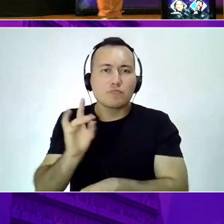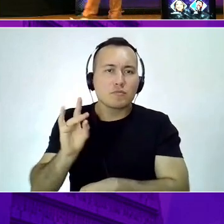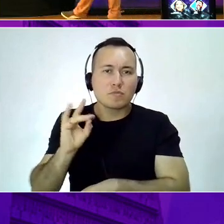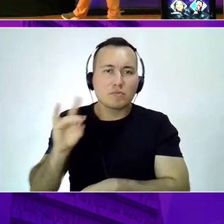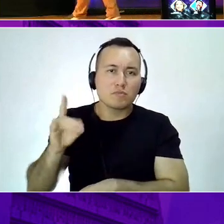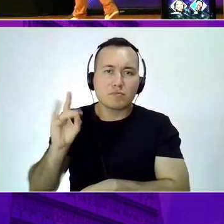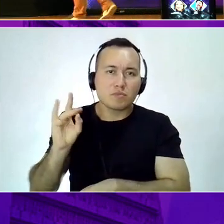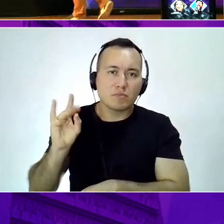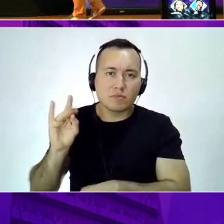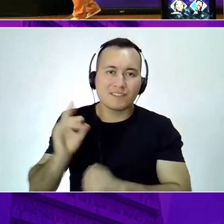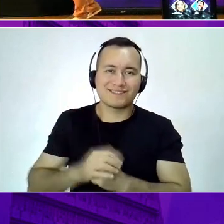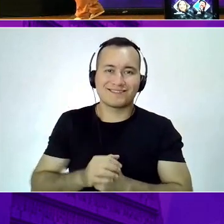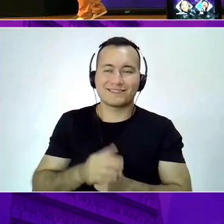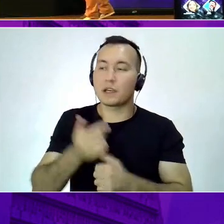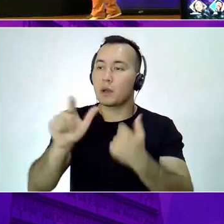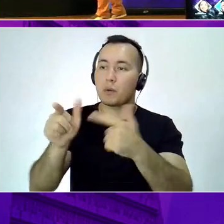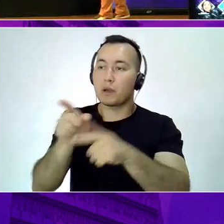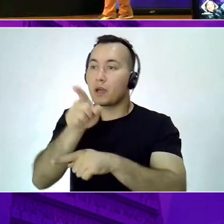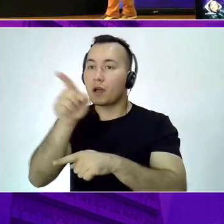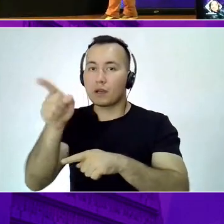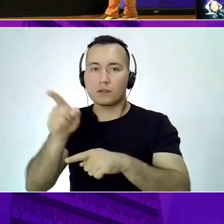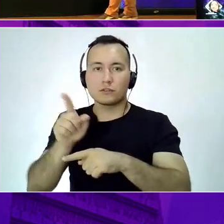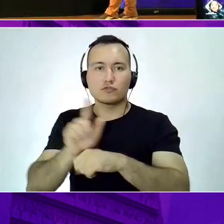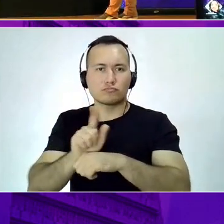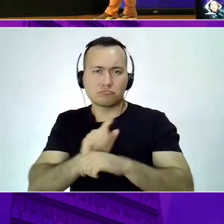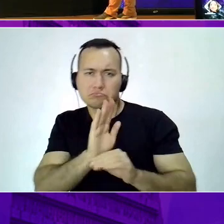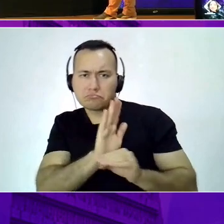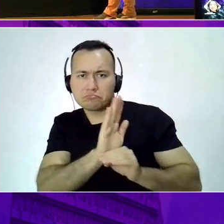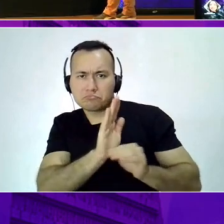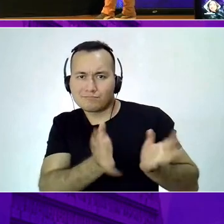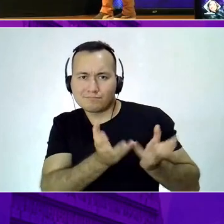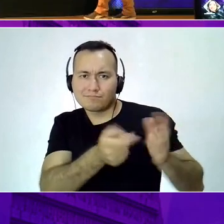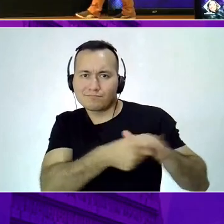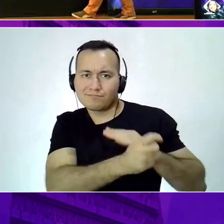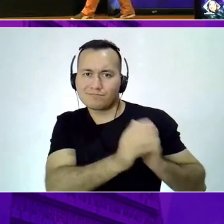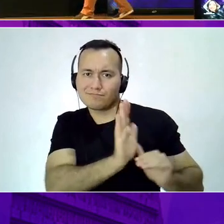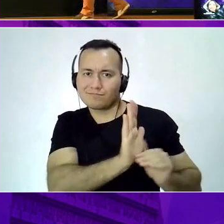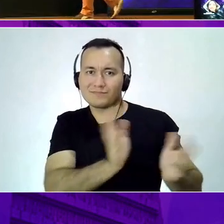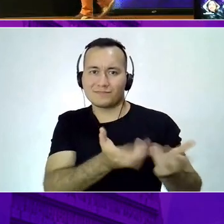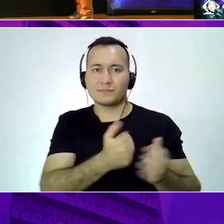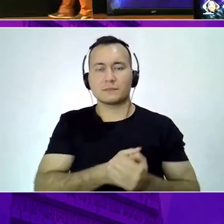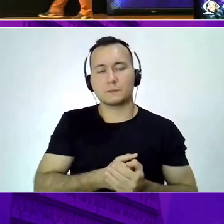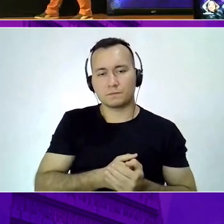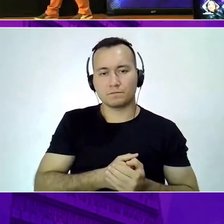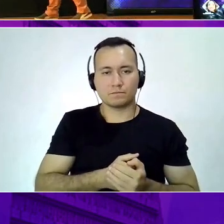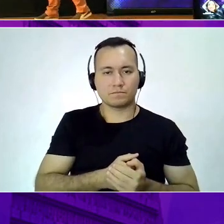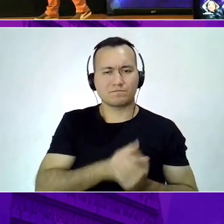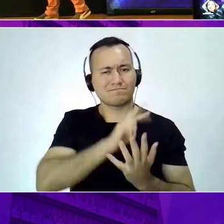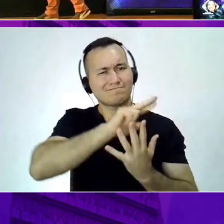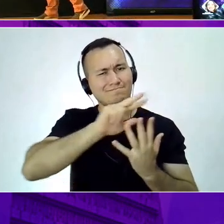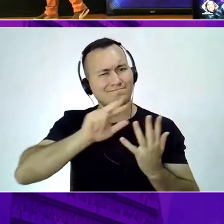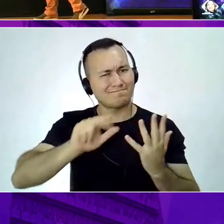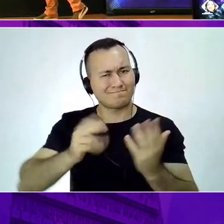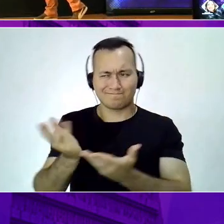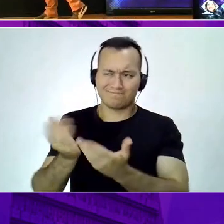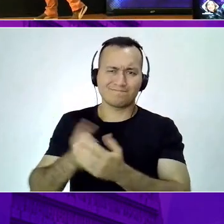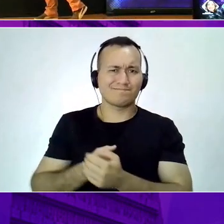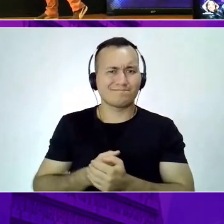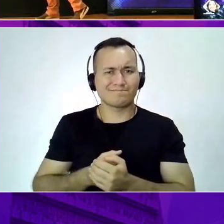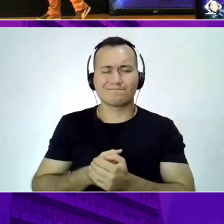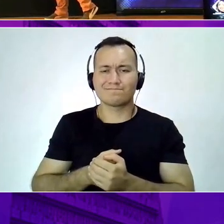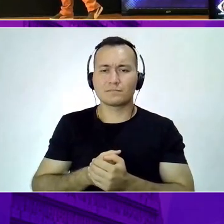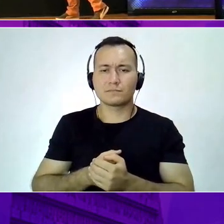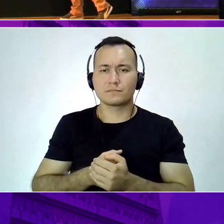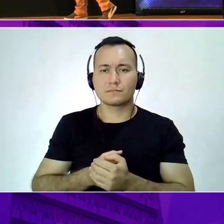ler aqui para todo mundo, né? Conseguir visualizar. A gente tem algumas pessoas importantes e a gente tem alguns grupos